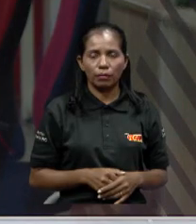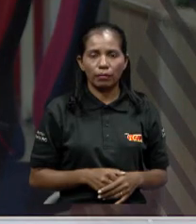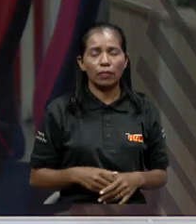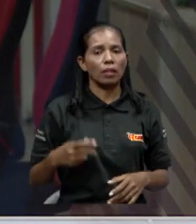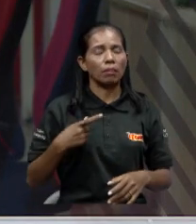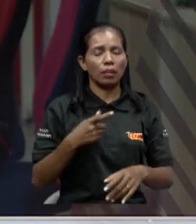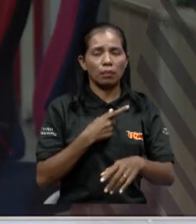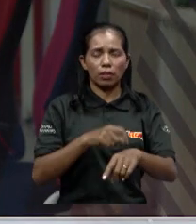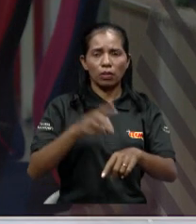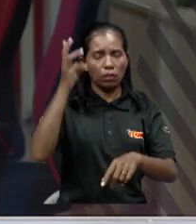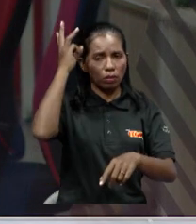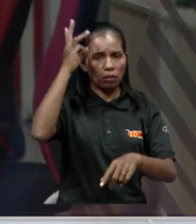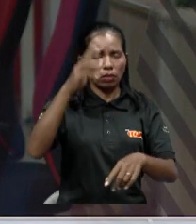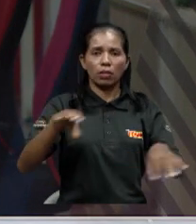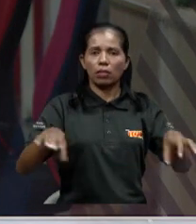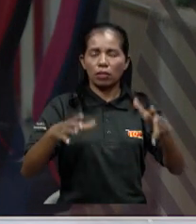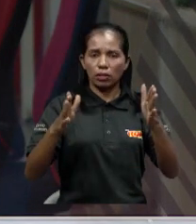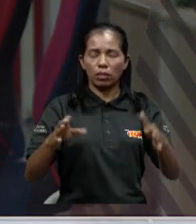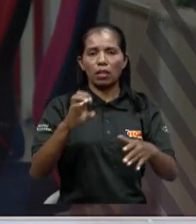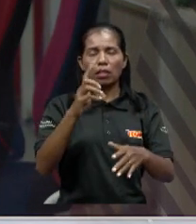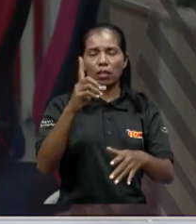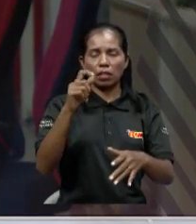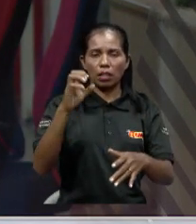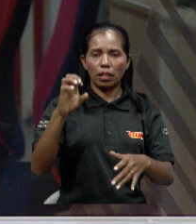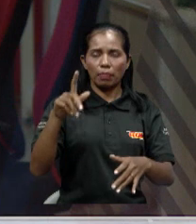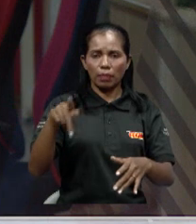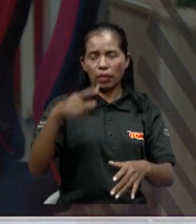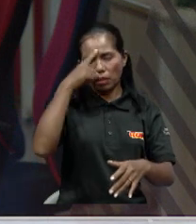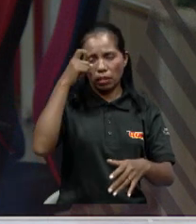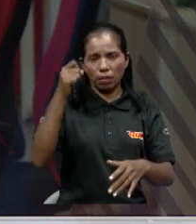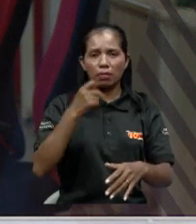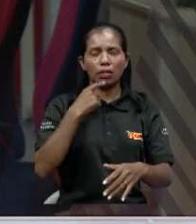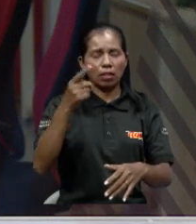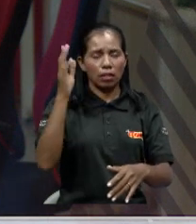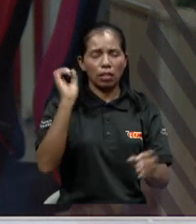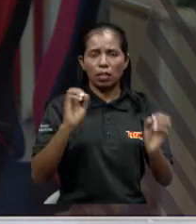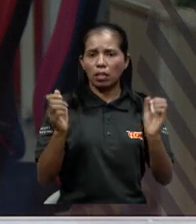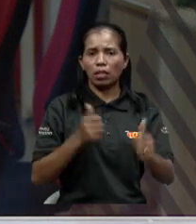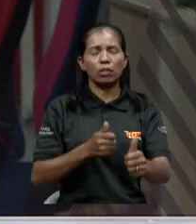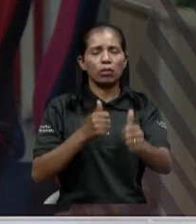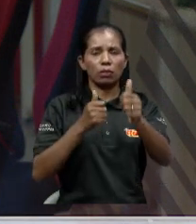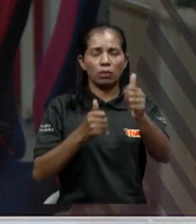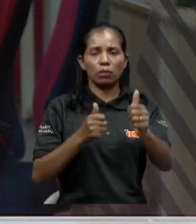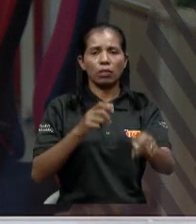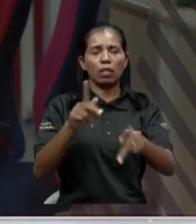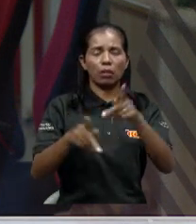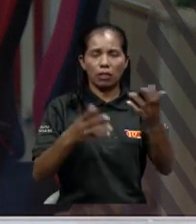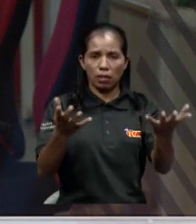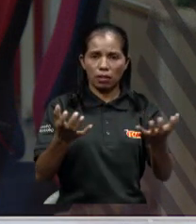Parlamento Nacional preocupa o serviço EDTLEP, também considera a tua expectativa povo